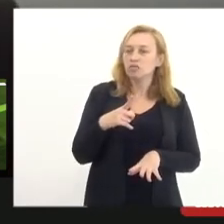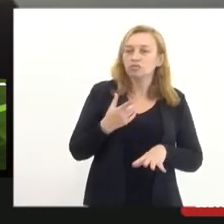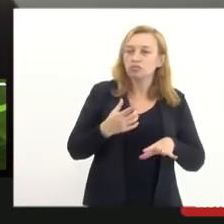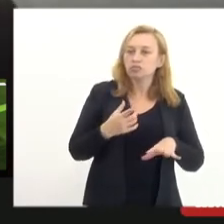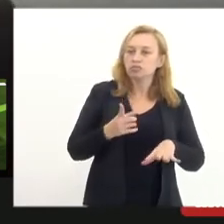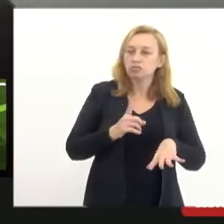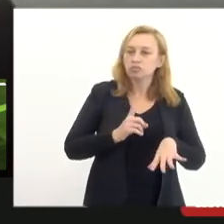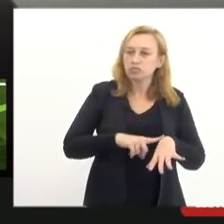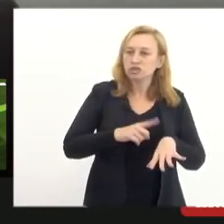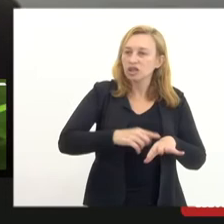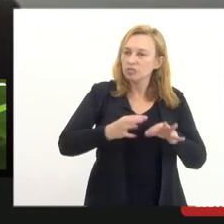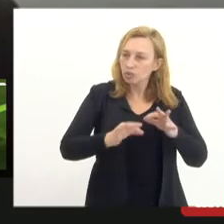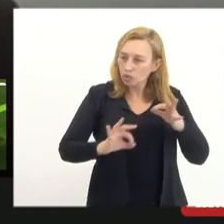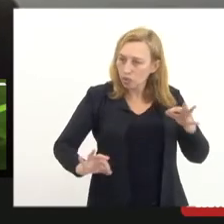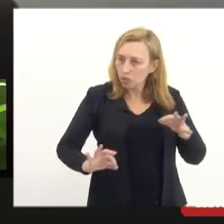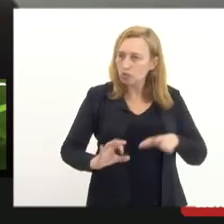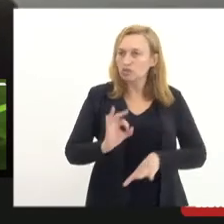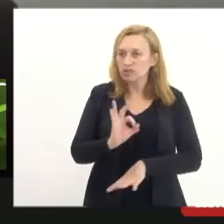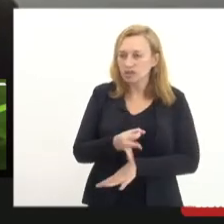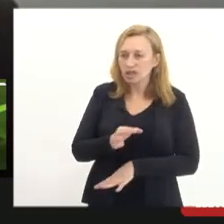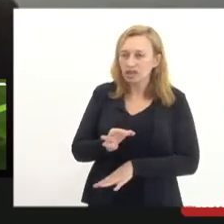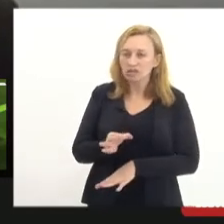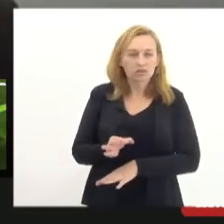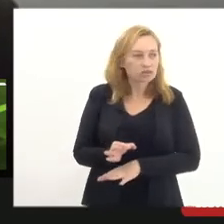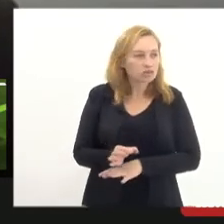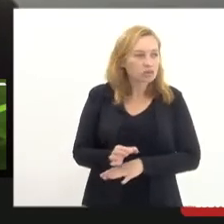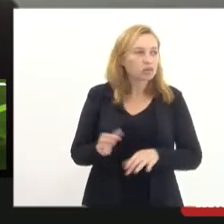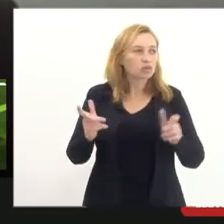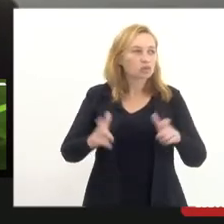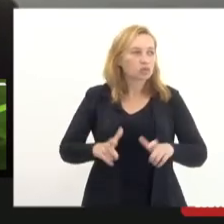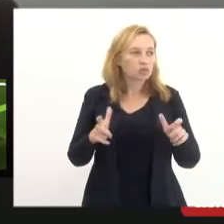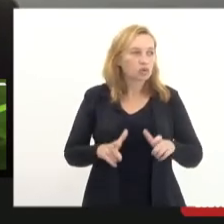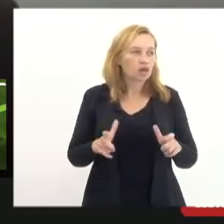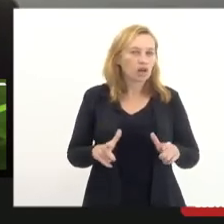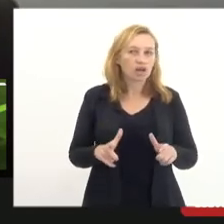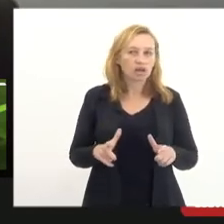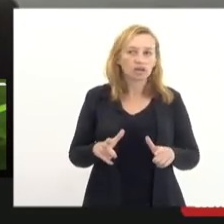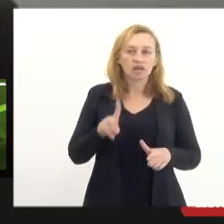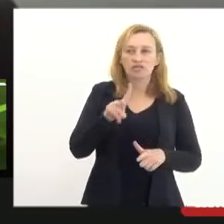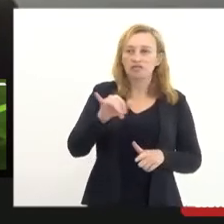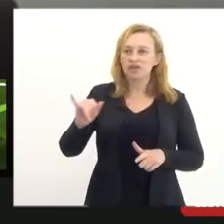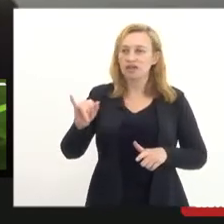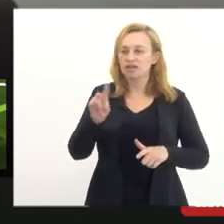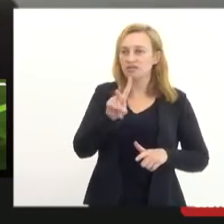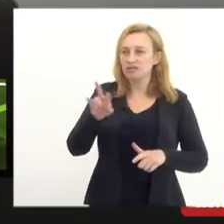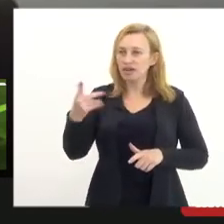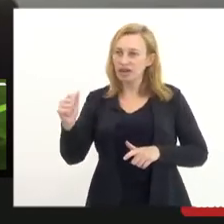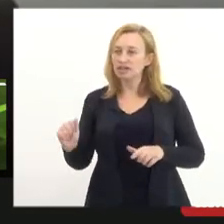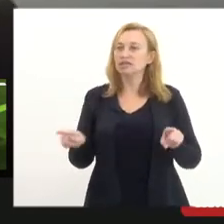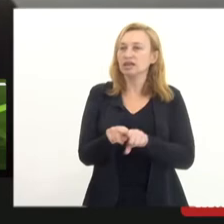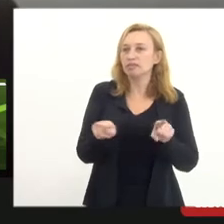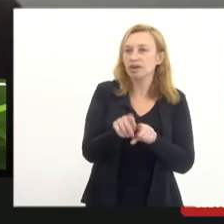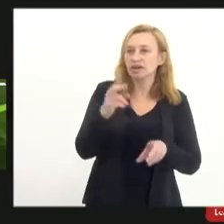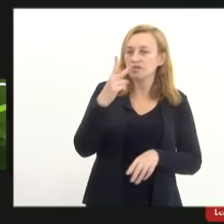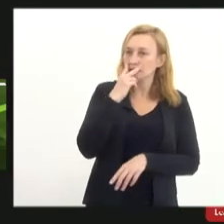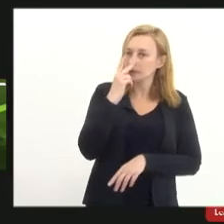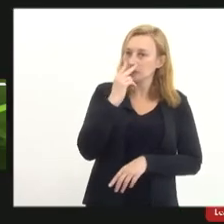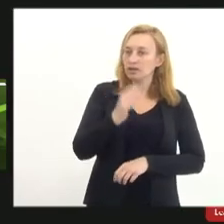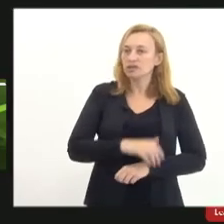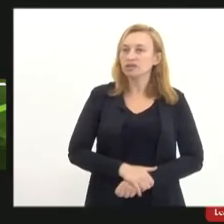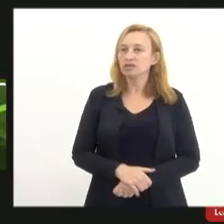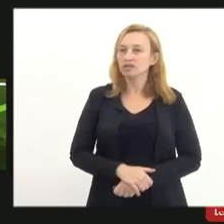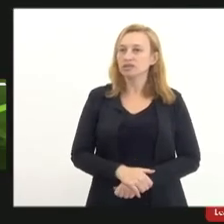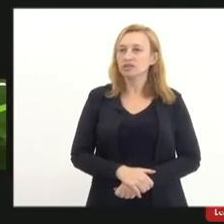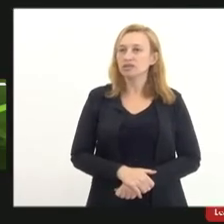longa e relativamente considerável lá na região de Vila Velha e de Vitória.